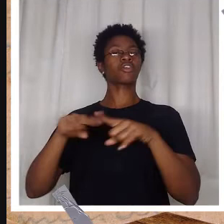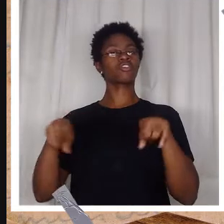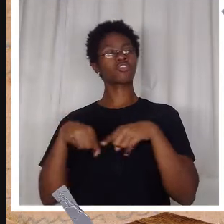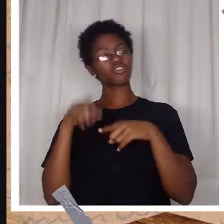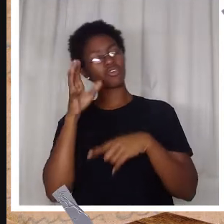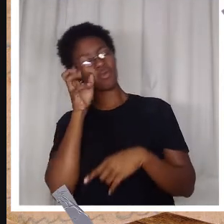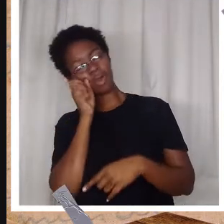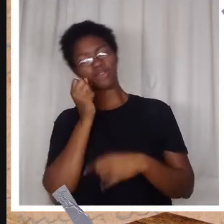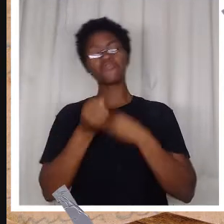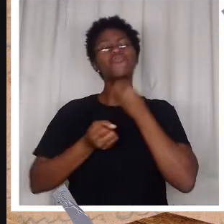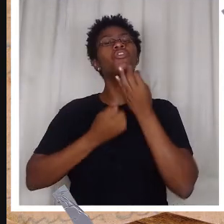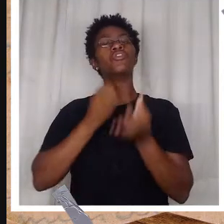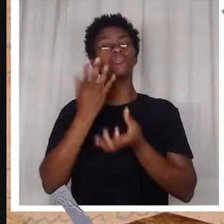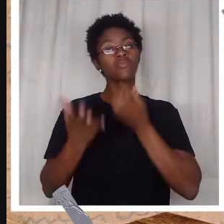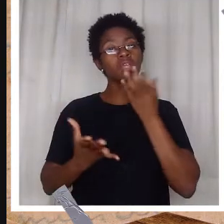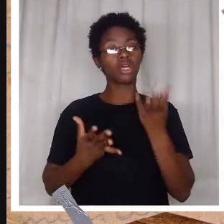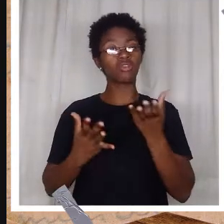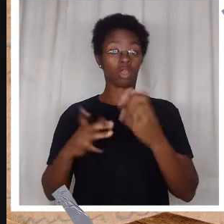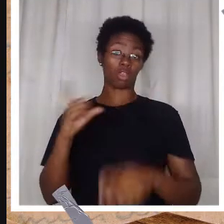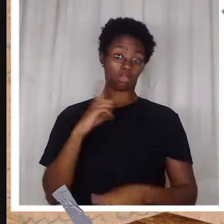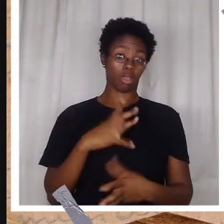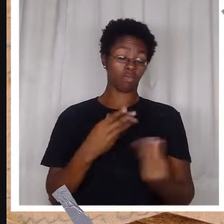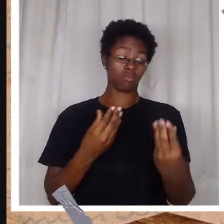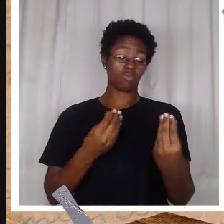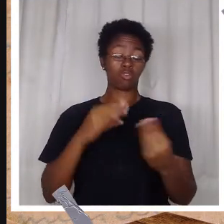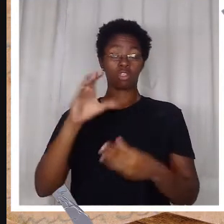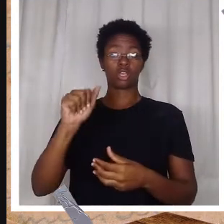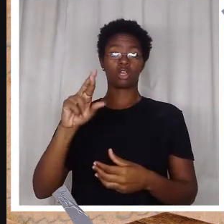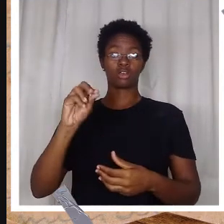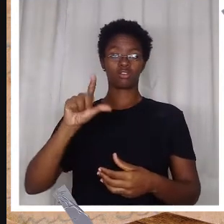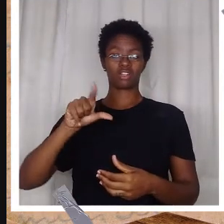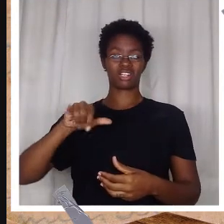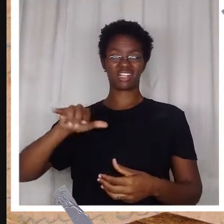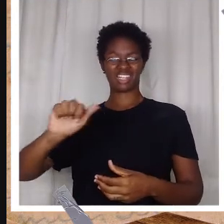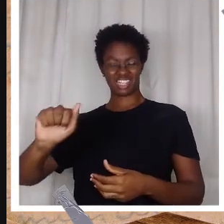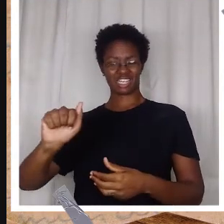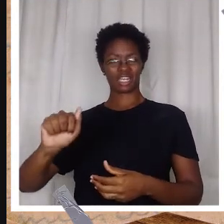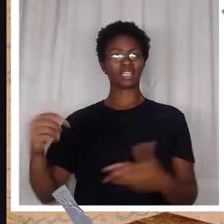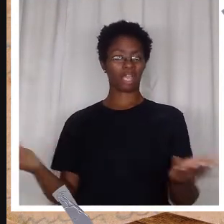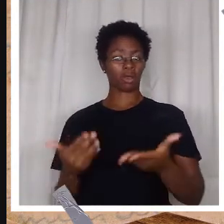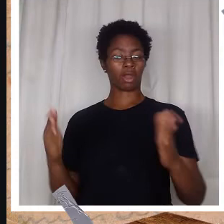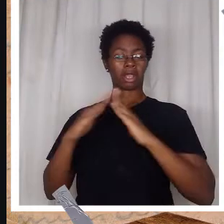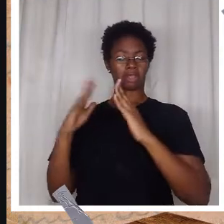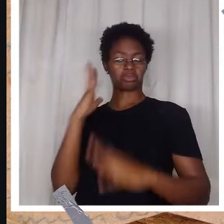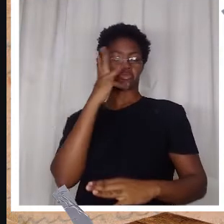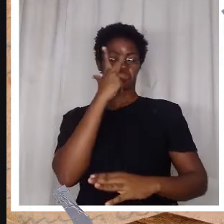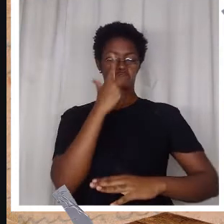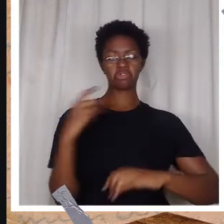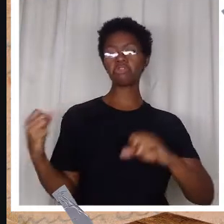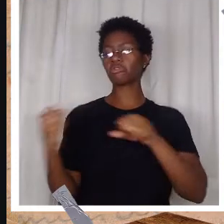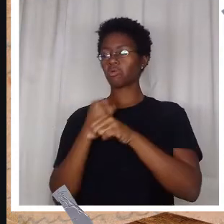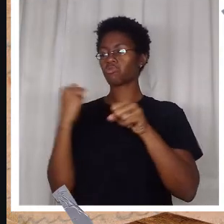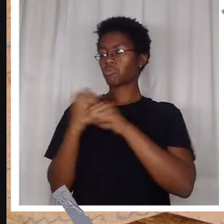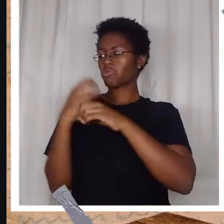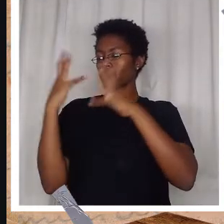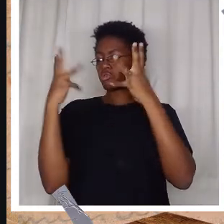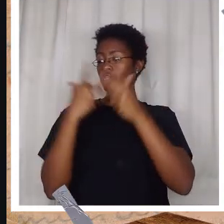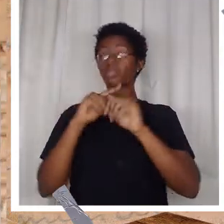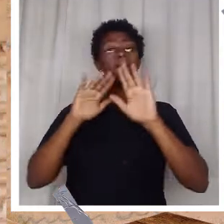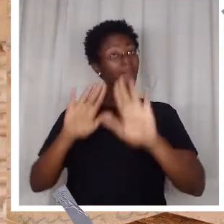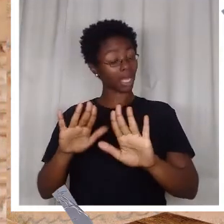muitas Carolinas que ascenderam, que estão nas suas casas de alvenaria, mas há muitas Carolinas ainda nos seus barracos.